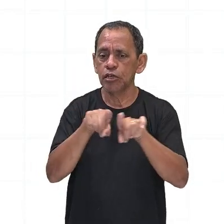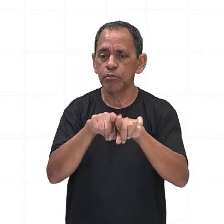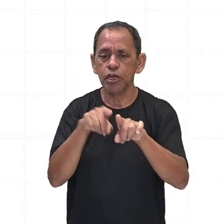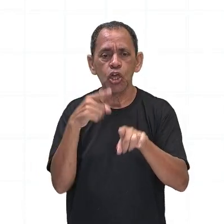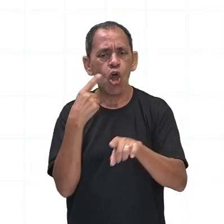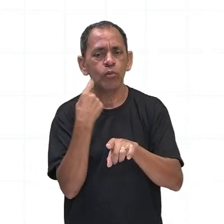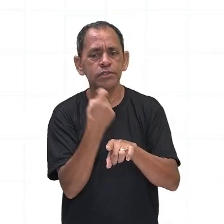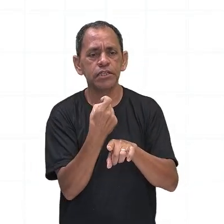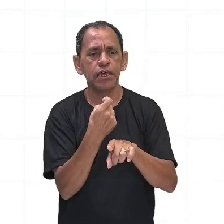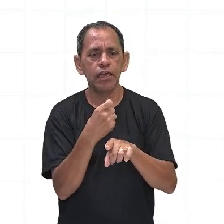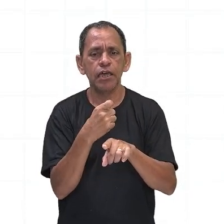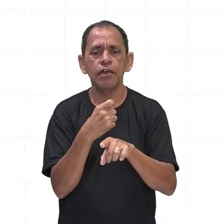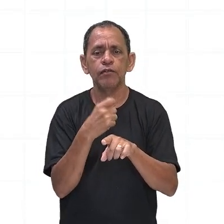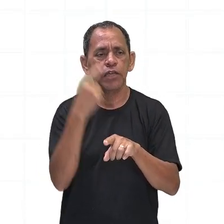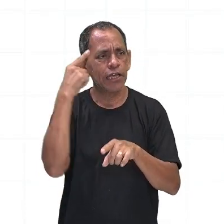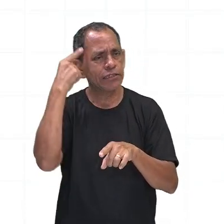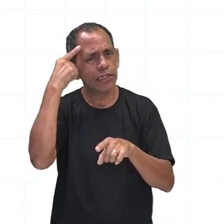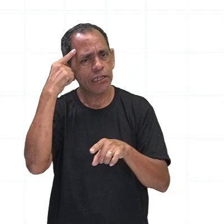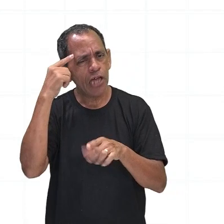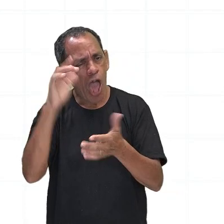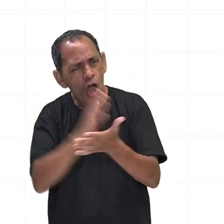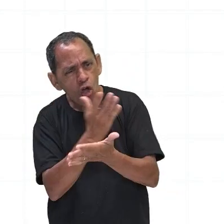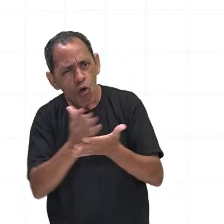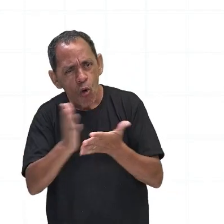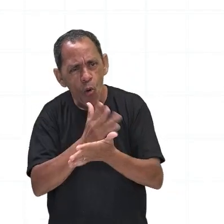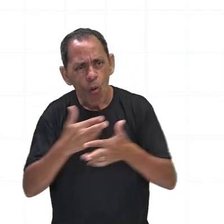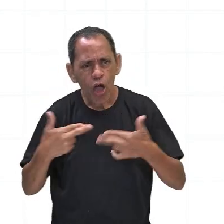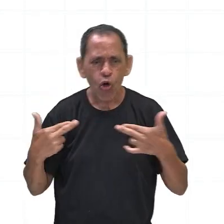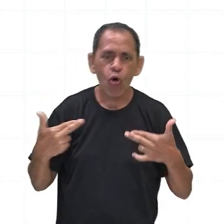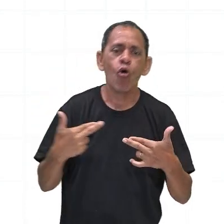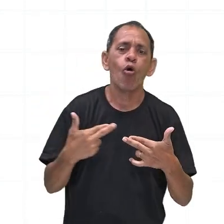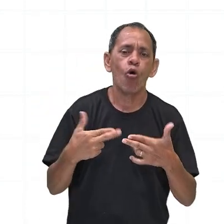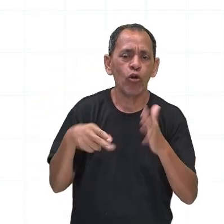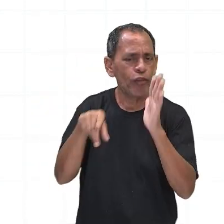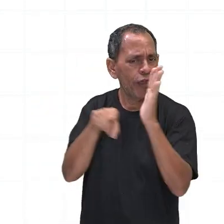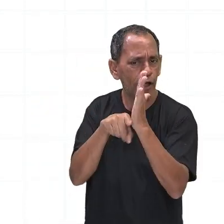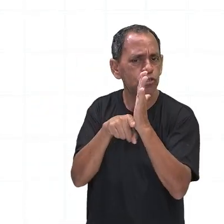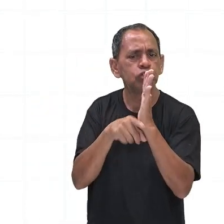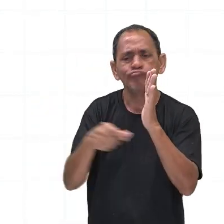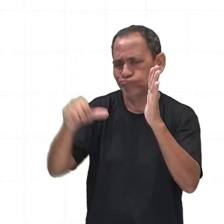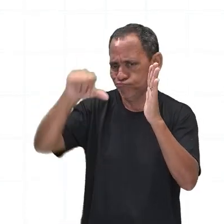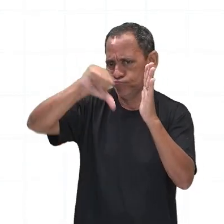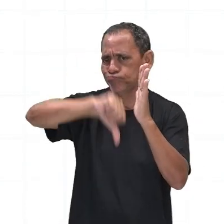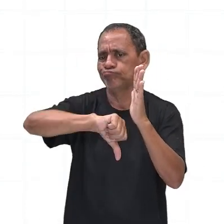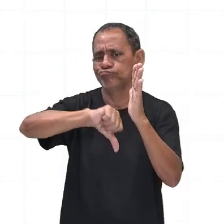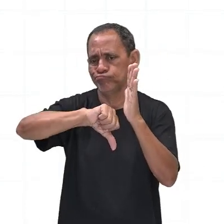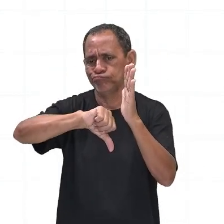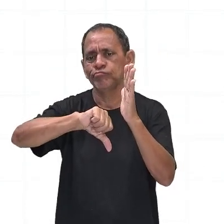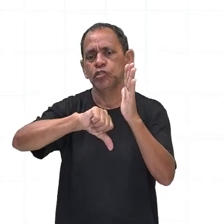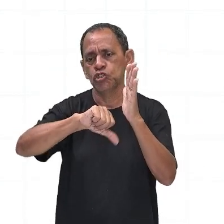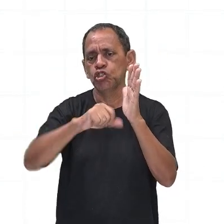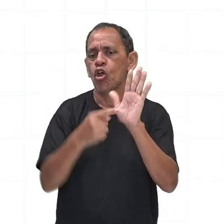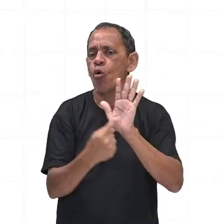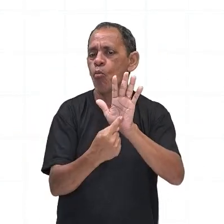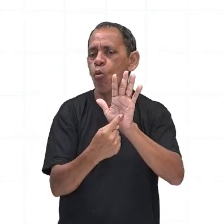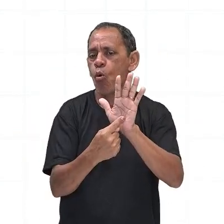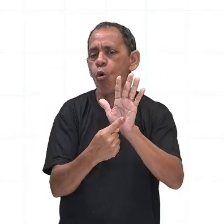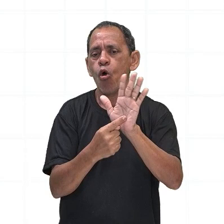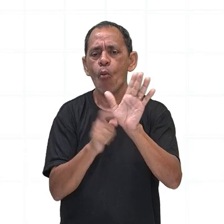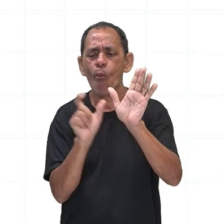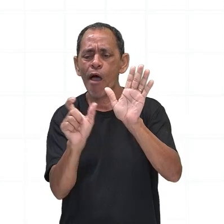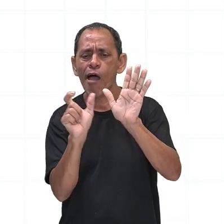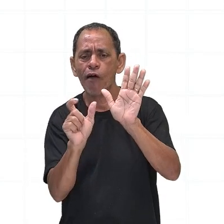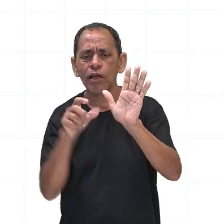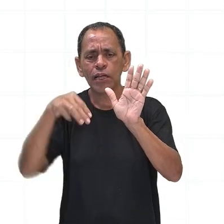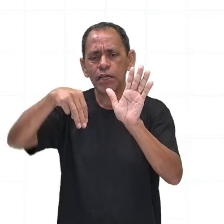ideia estabelecida de algo negativo veio por meio dessa palavra não. E ao observar